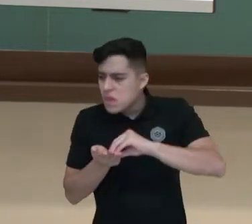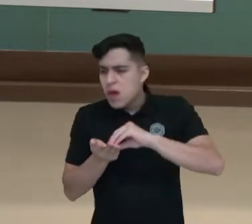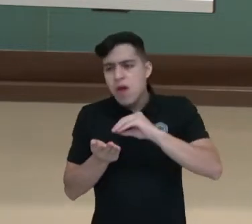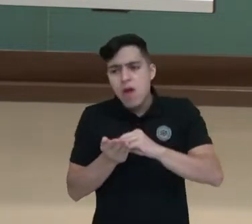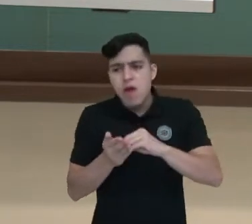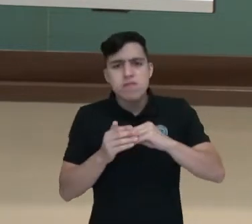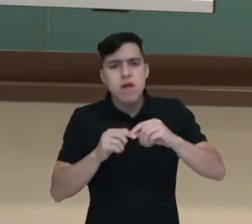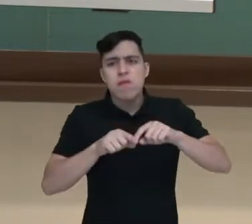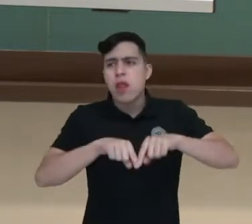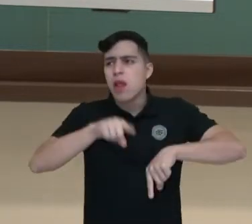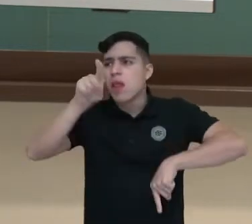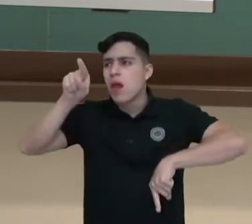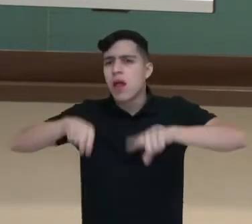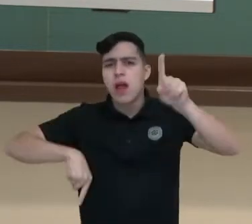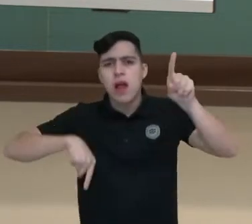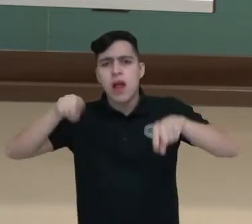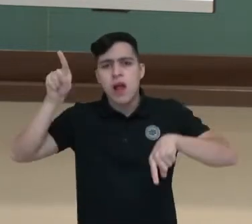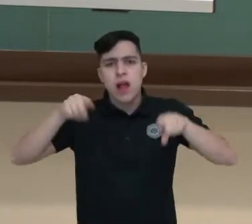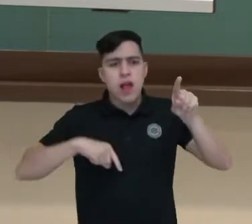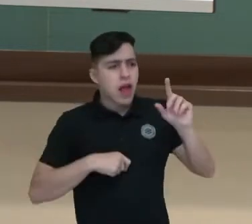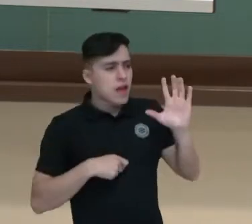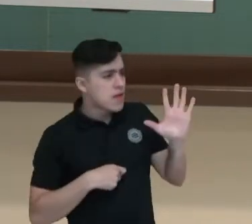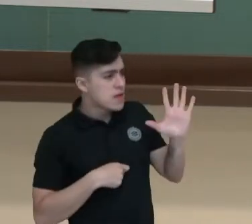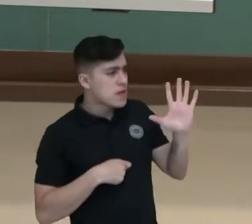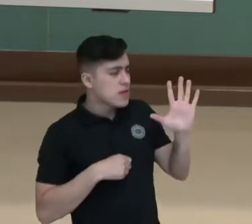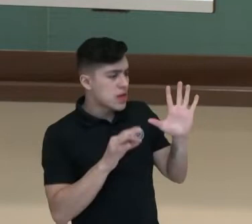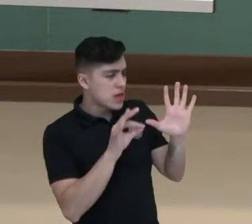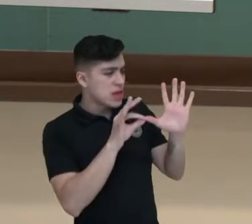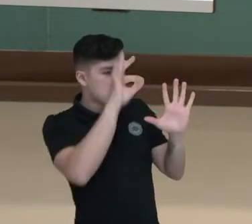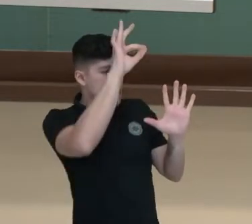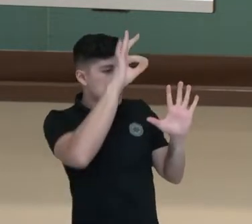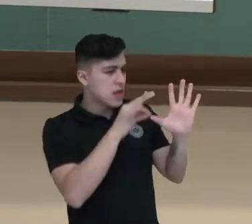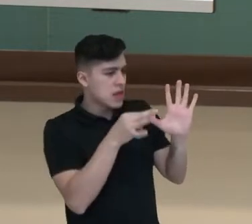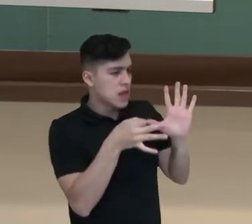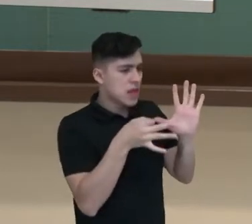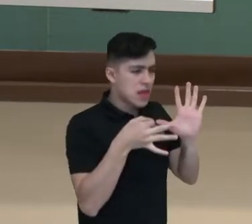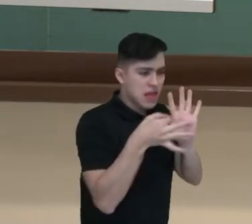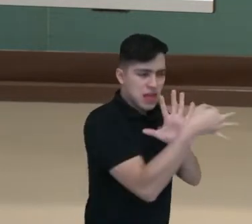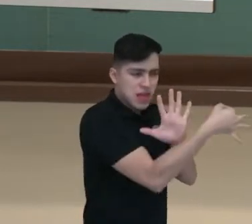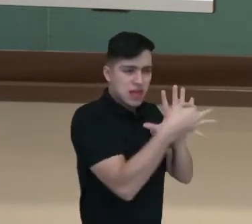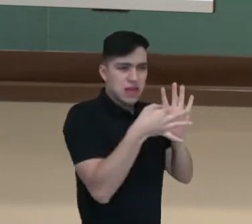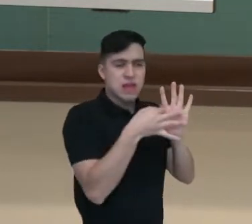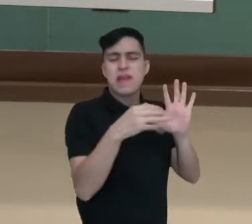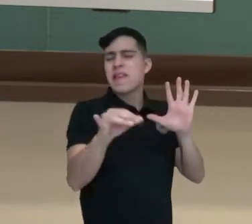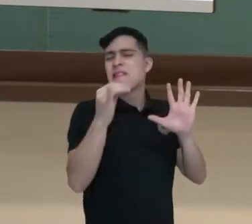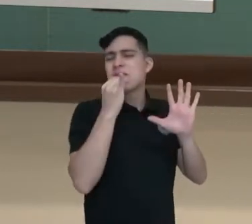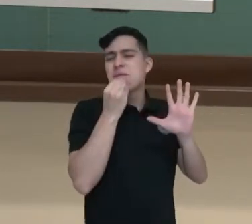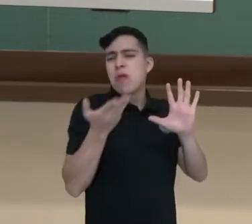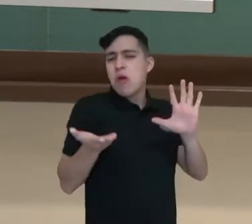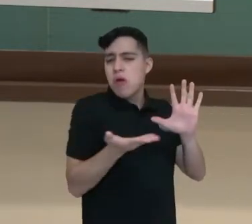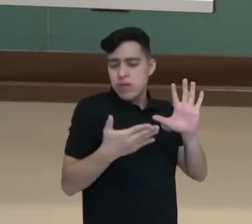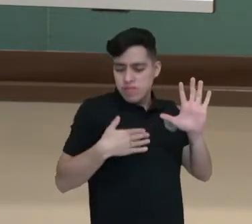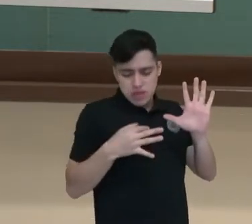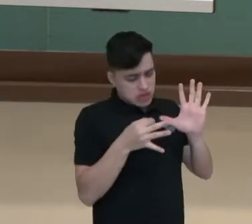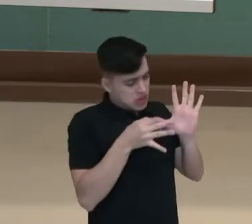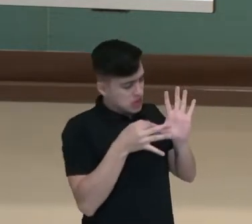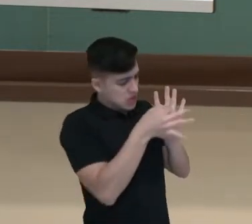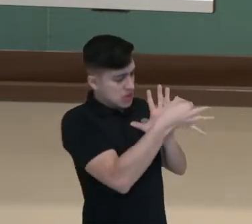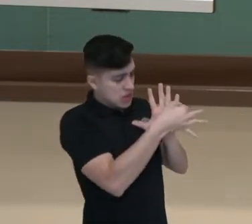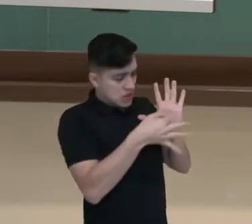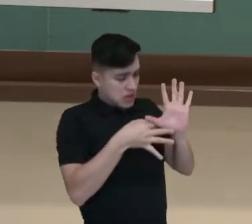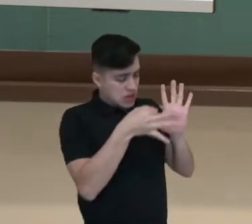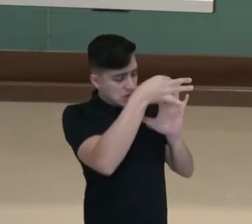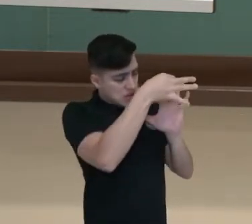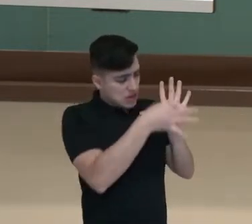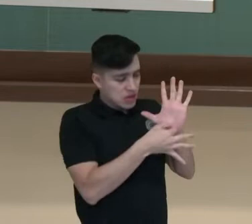mais continuar um palmo aqui, comparado, se a gente tivesse pensando hoje, né? O meu palmo, comparado com o de alguma